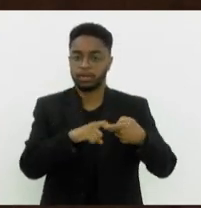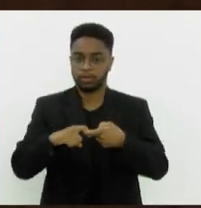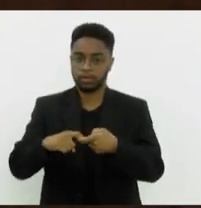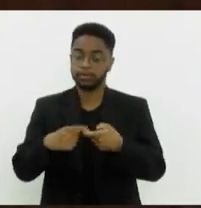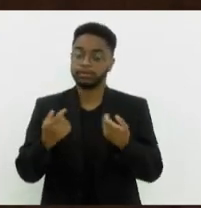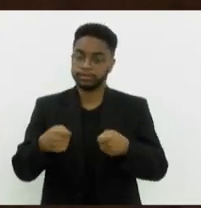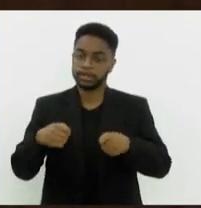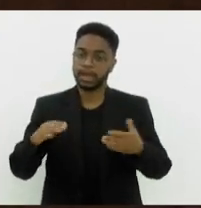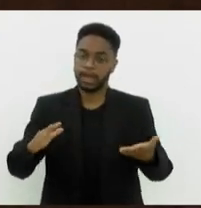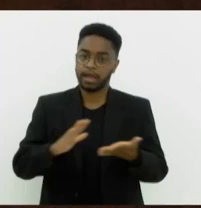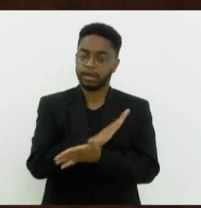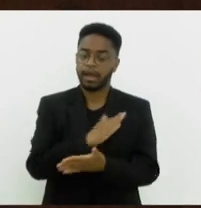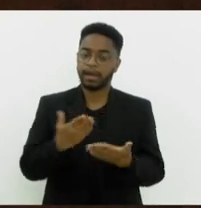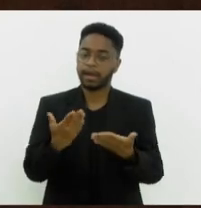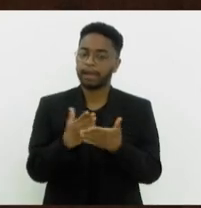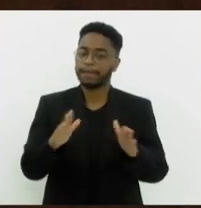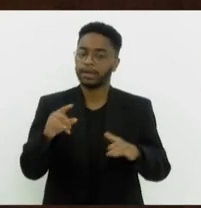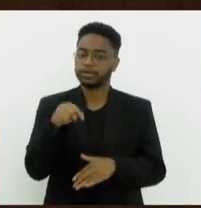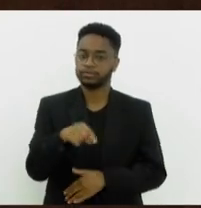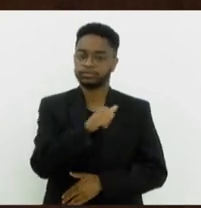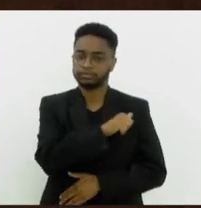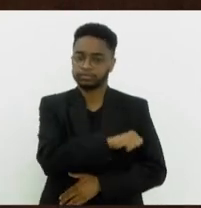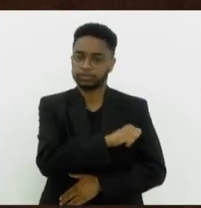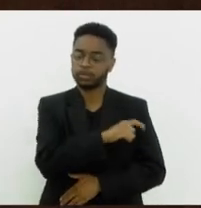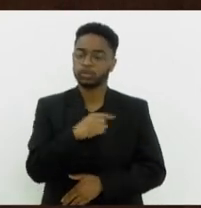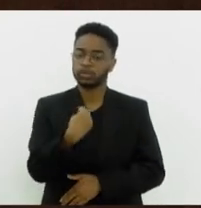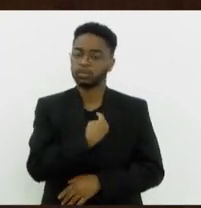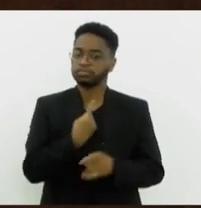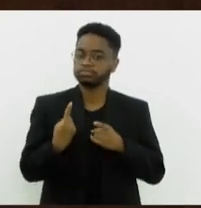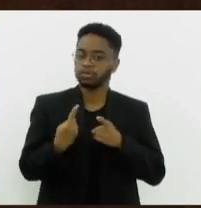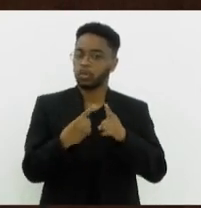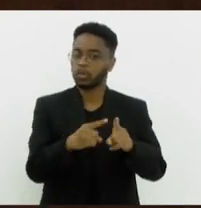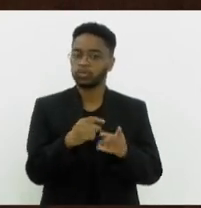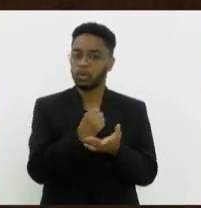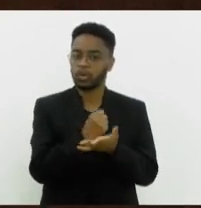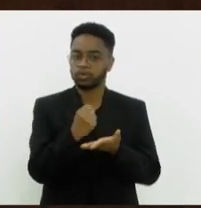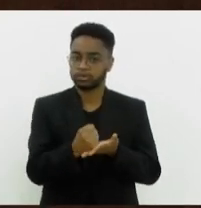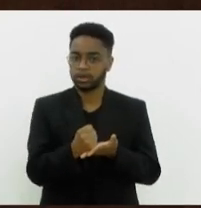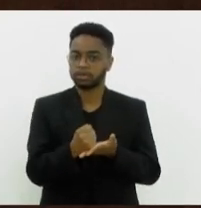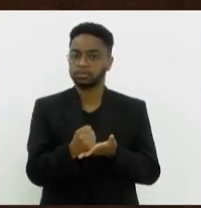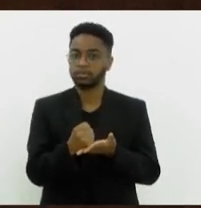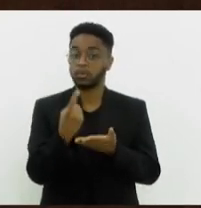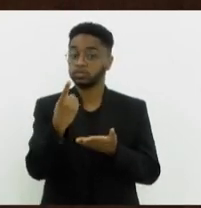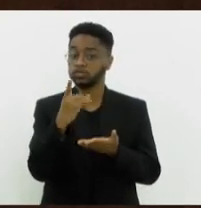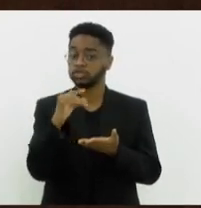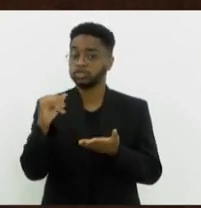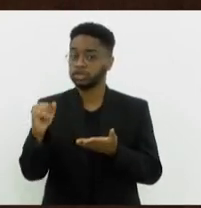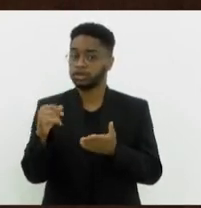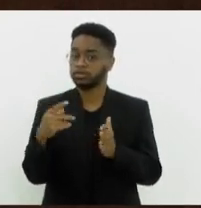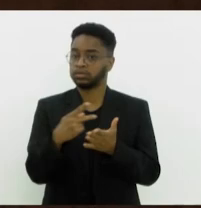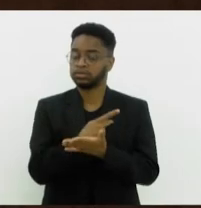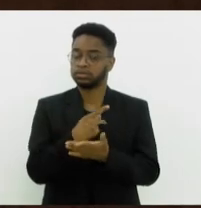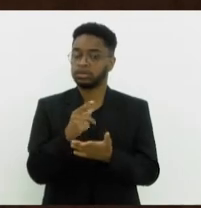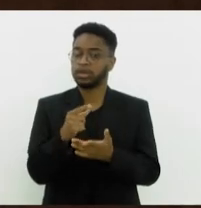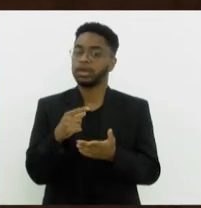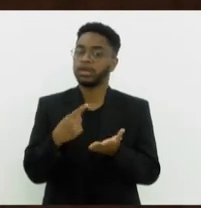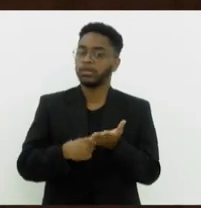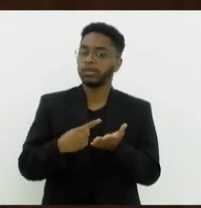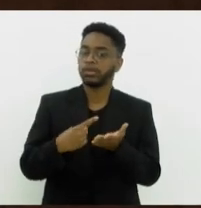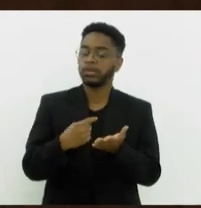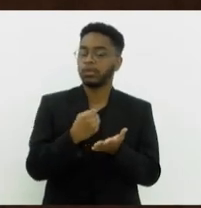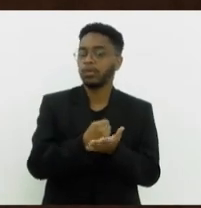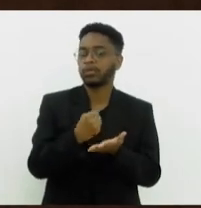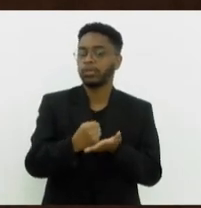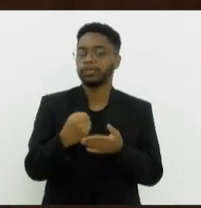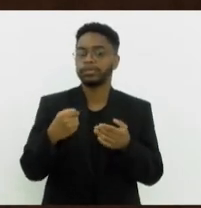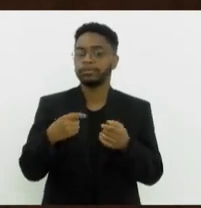aqui, né, o nosso repúdio a esse contrato celebrado em um dia com um consórcio que visa atormentar a vida